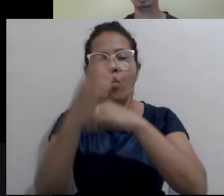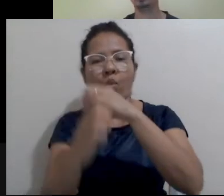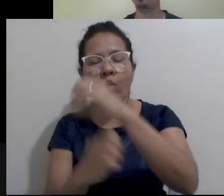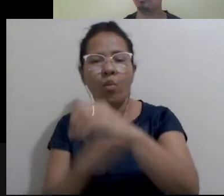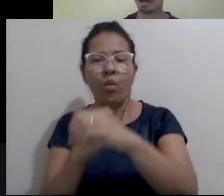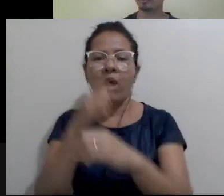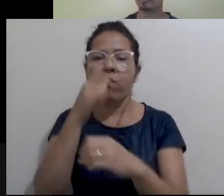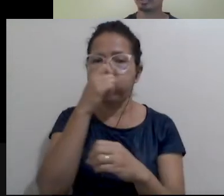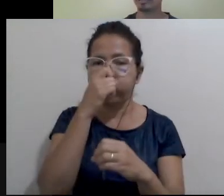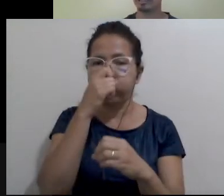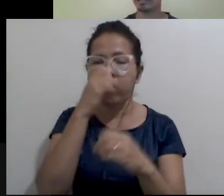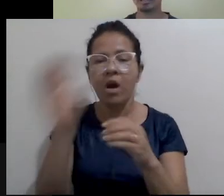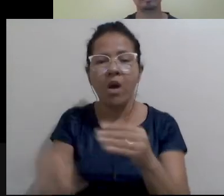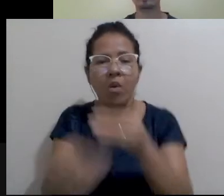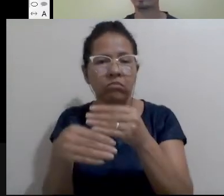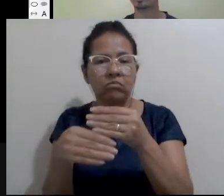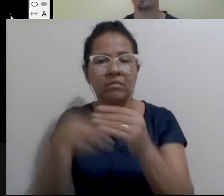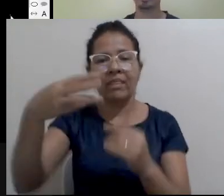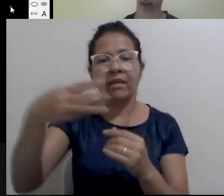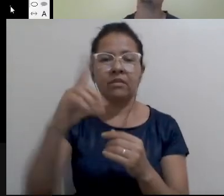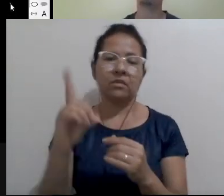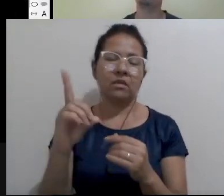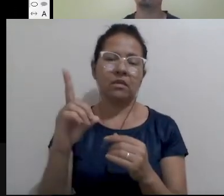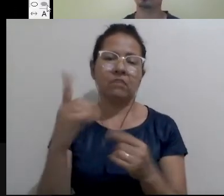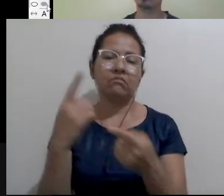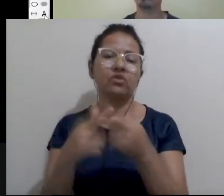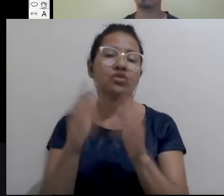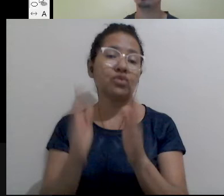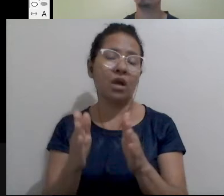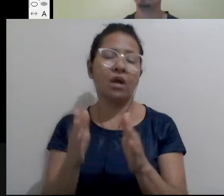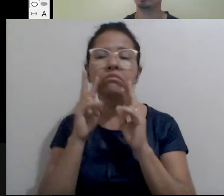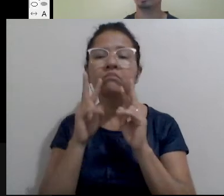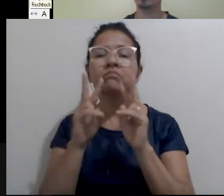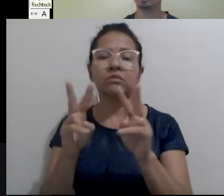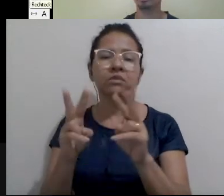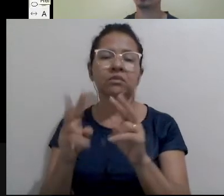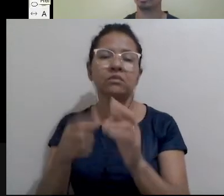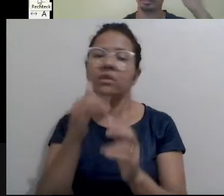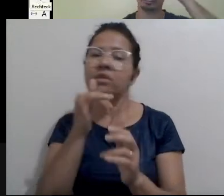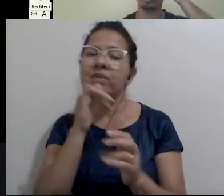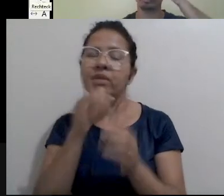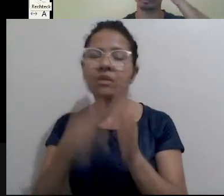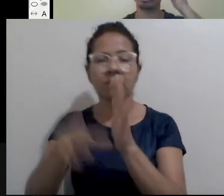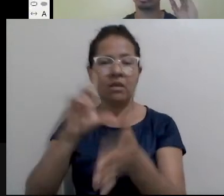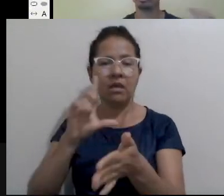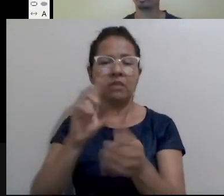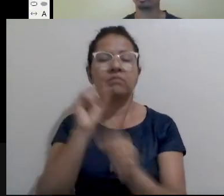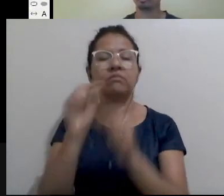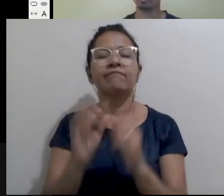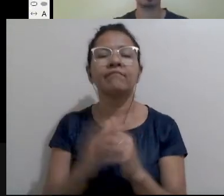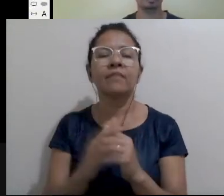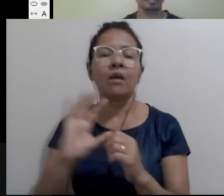do ligante ocuparem os orbitais 3D, tá bem? Como nós vimos em alguns exemplos anteriores para paramagnéticos. Então, o que eu quero dizer